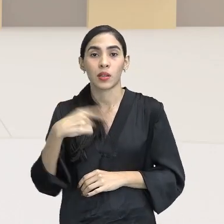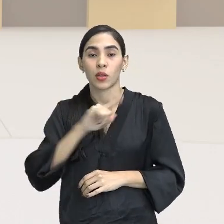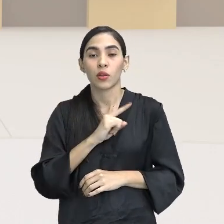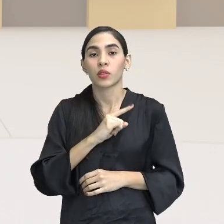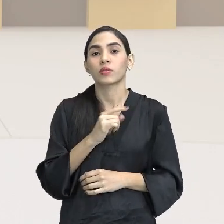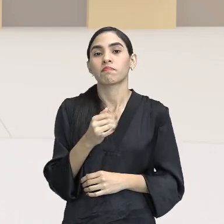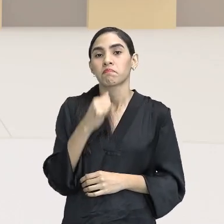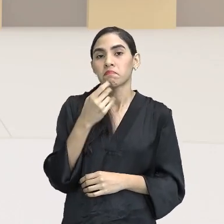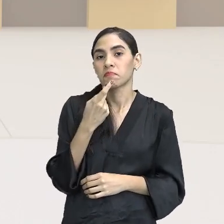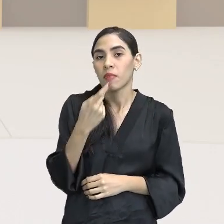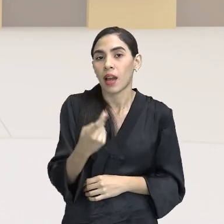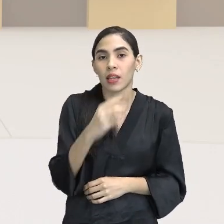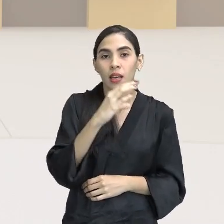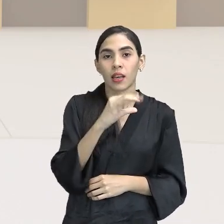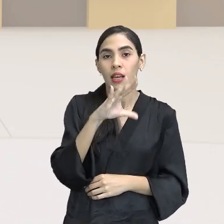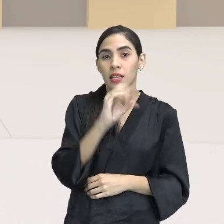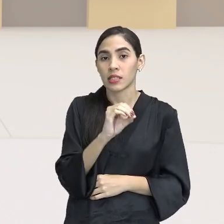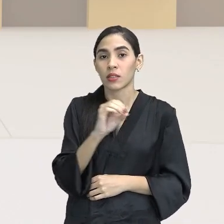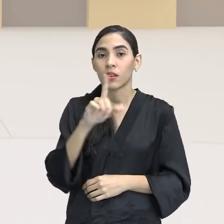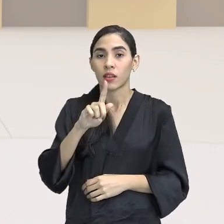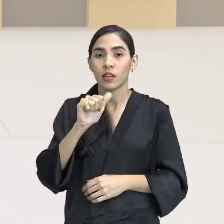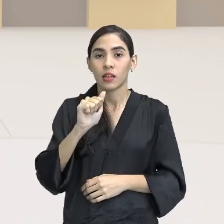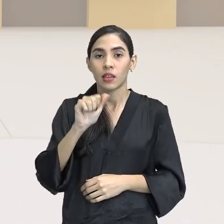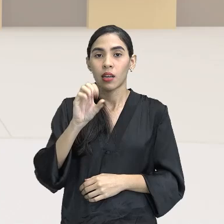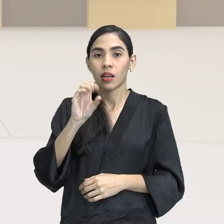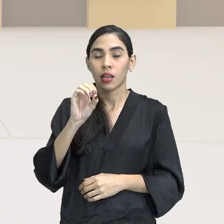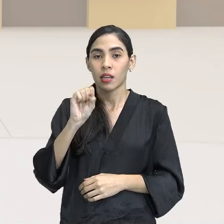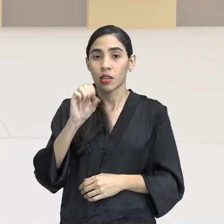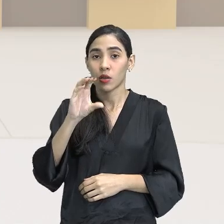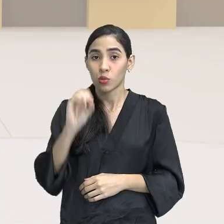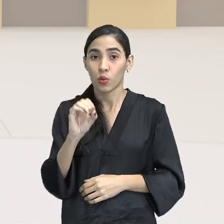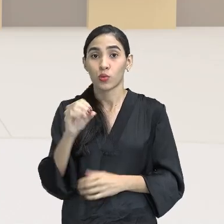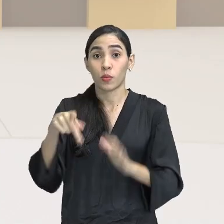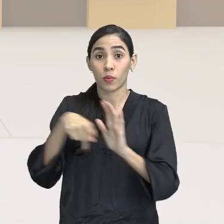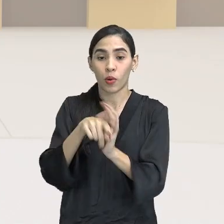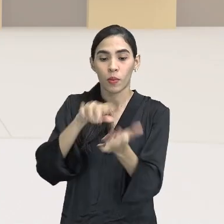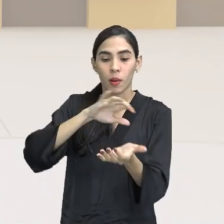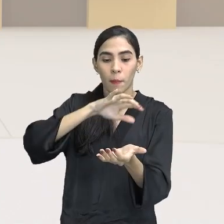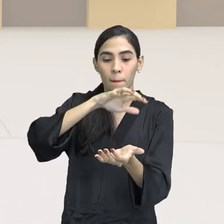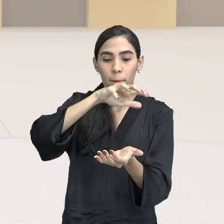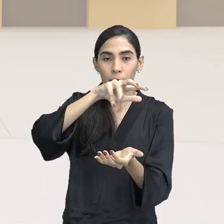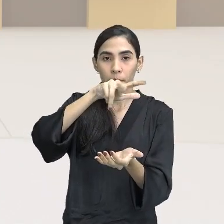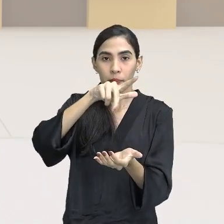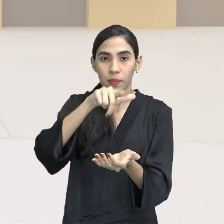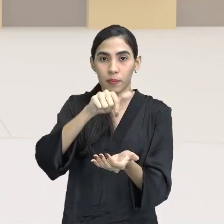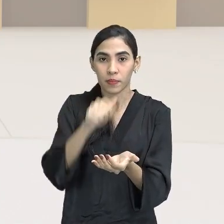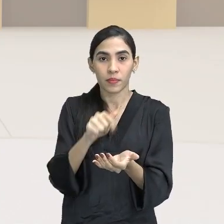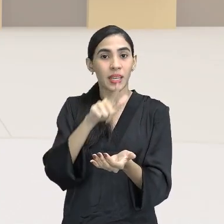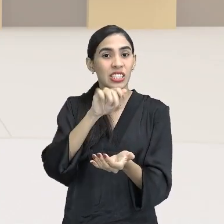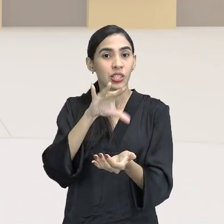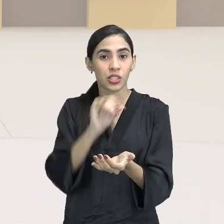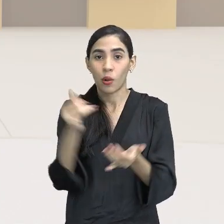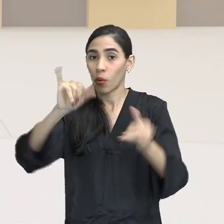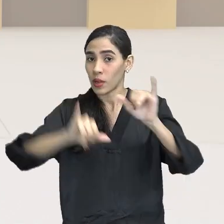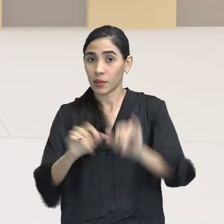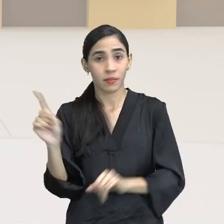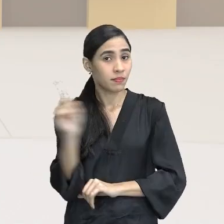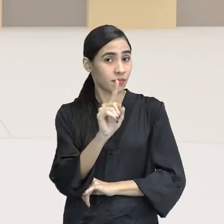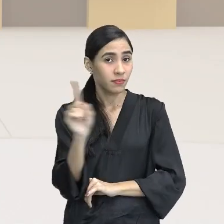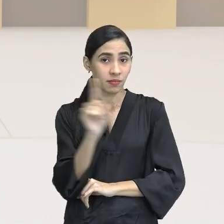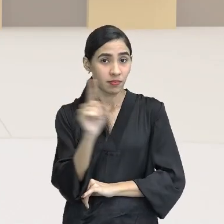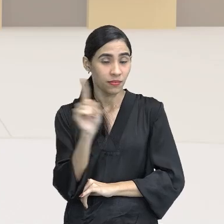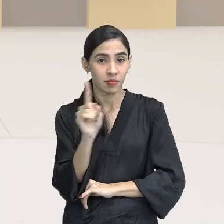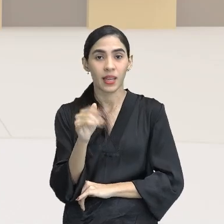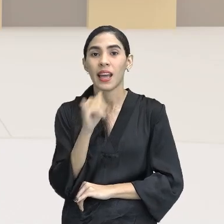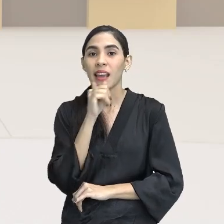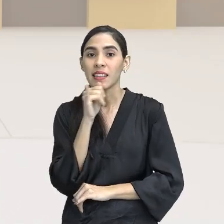ciclo gasoso, nós estamos falando dele na parte superior. Não está envolvendo a parte geoquímica, né? A parte